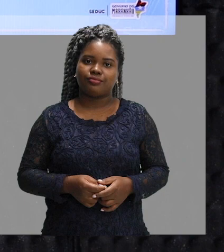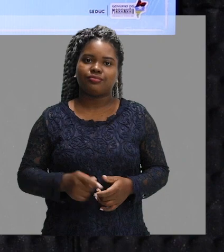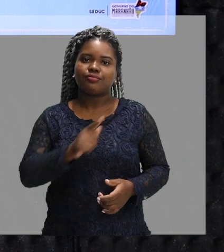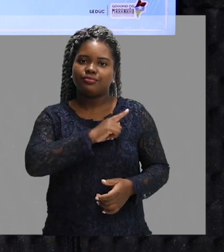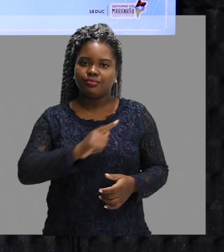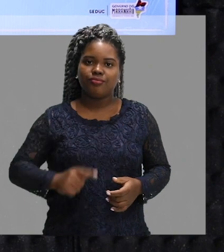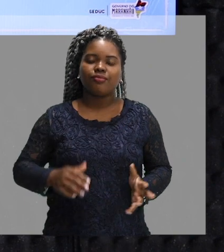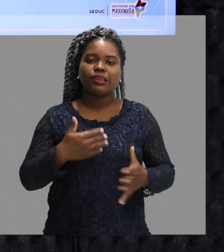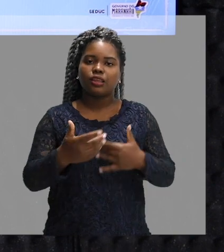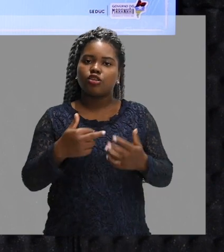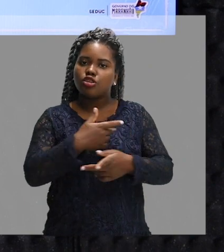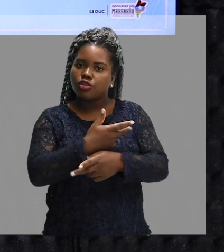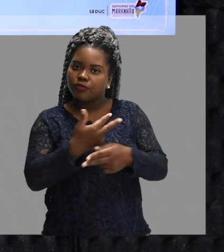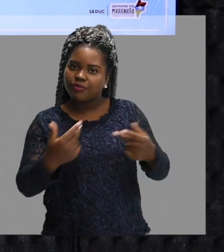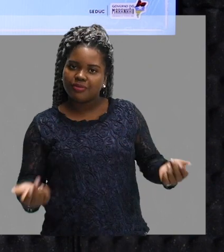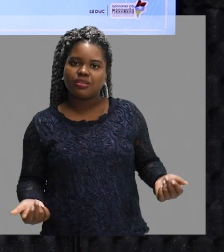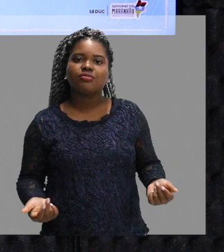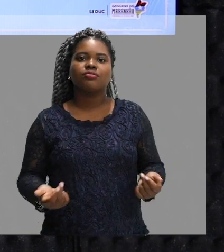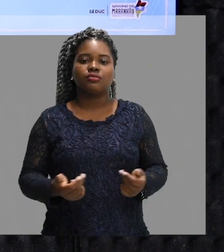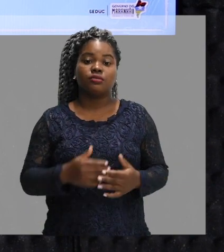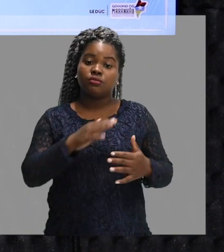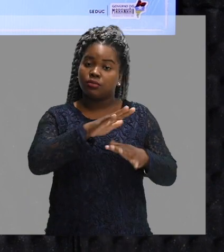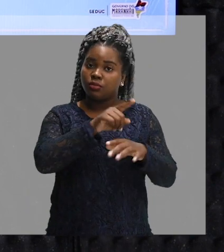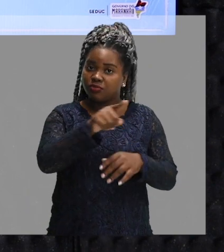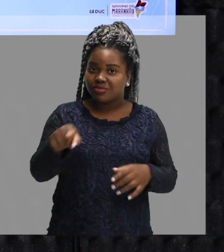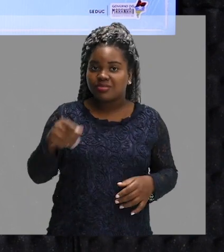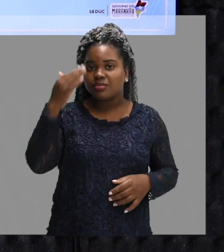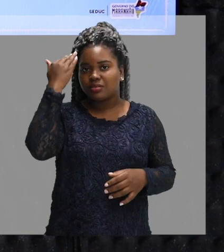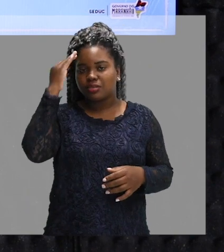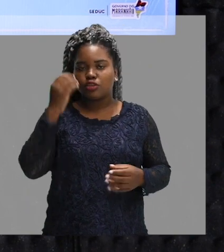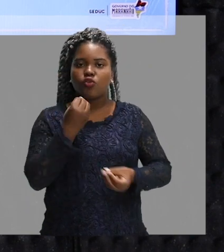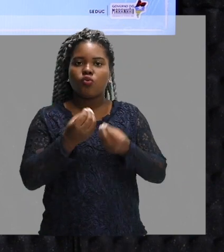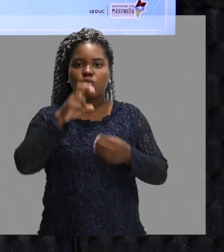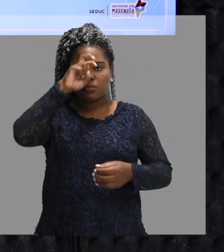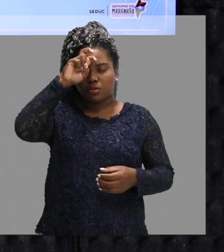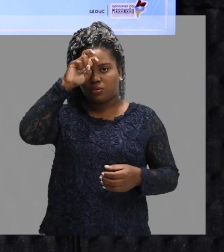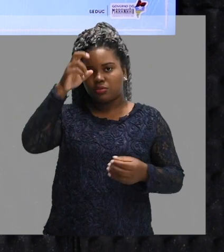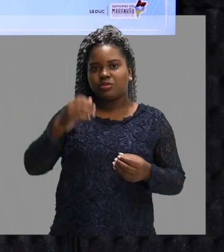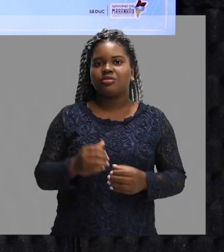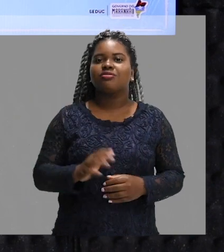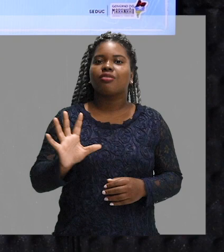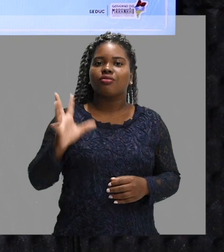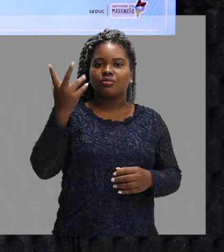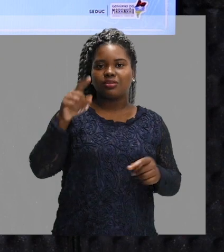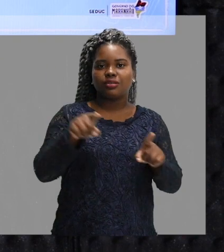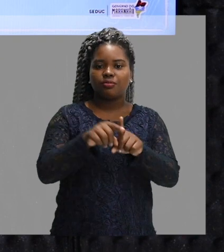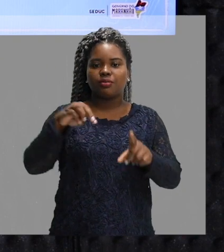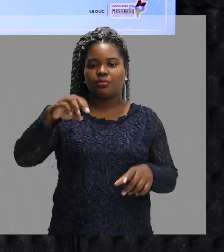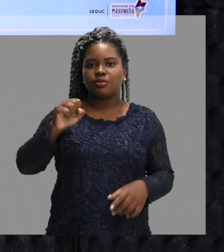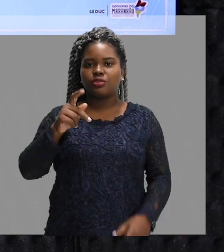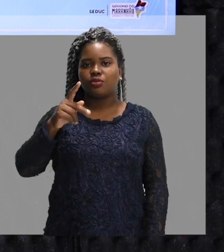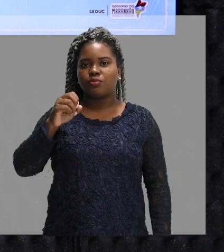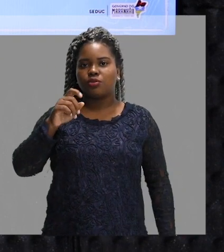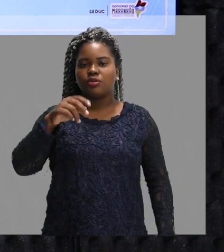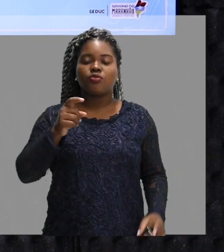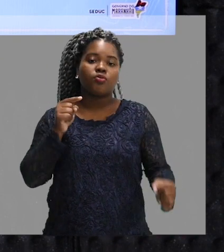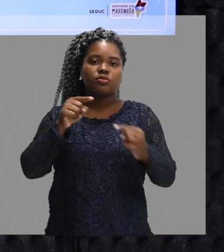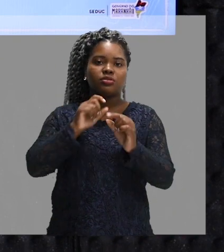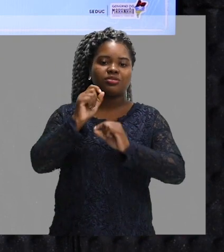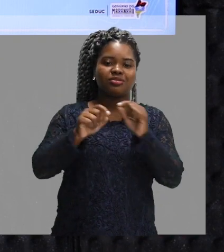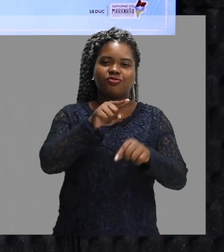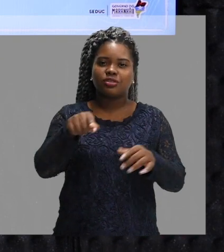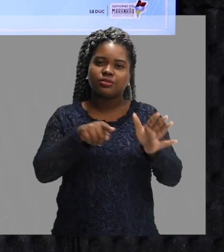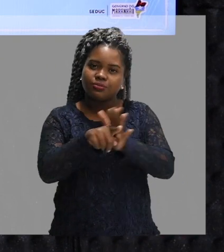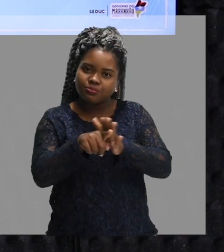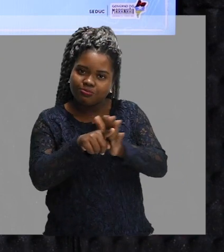entre outras coisas. Aí eu quis que vocês entendessem como o Egito funcionava e a Mesopotâmia ao inverso. Mas o objetivo é que vocês pesquisem